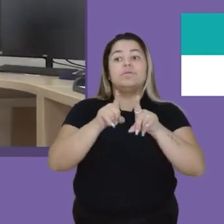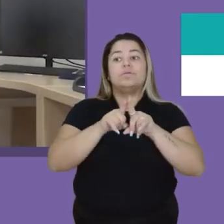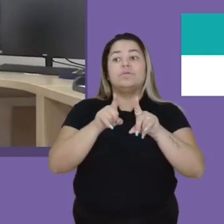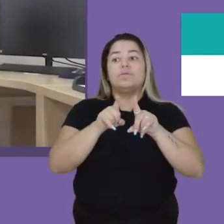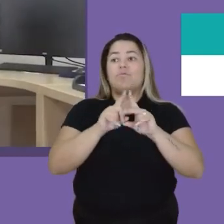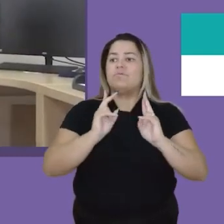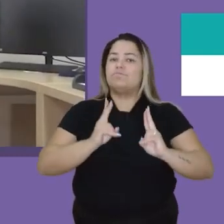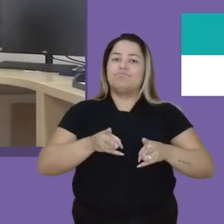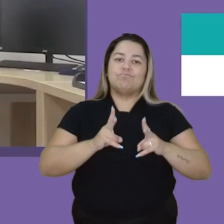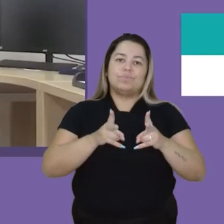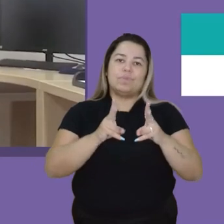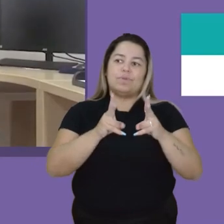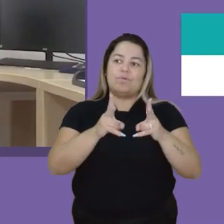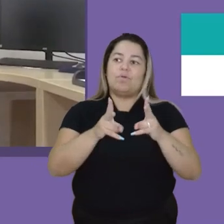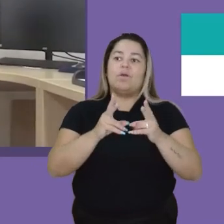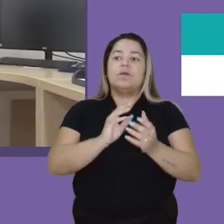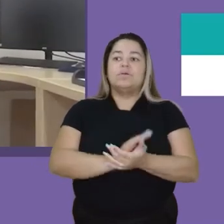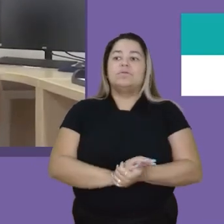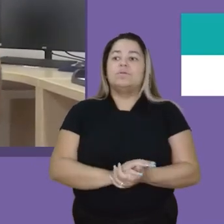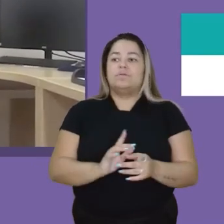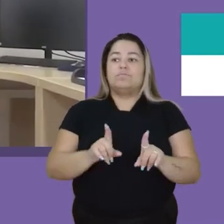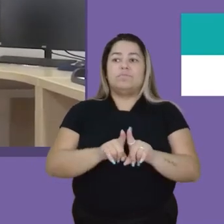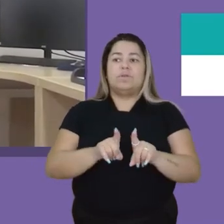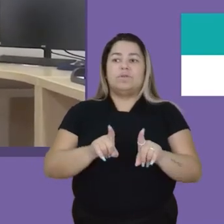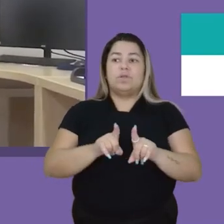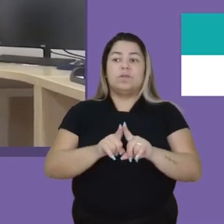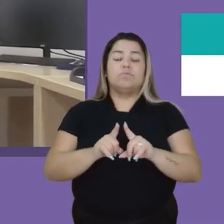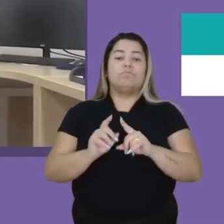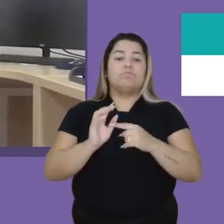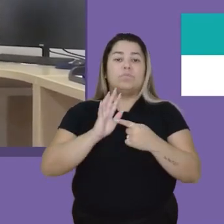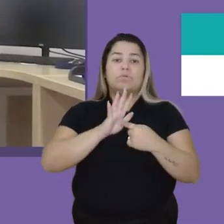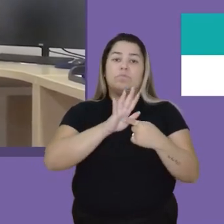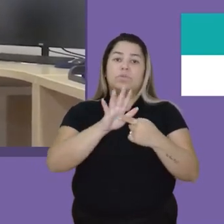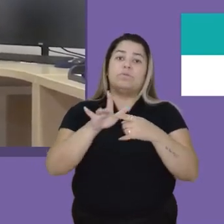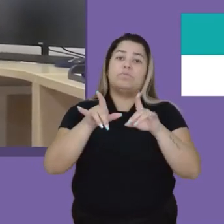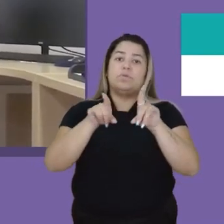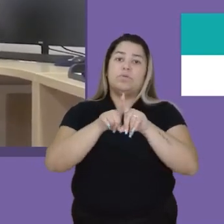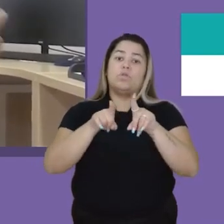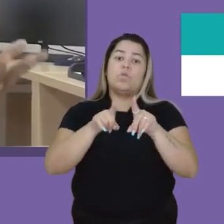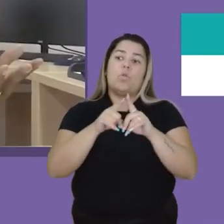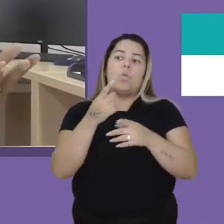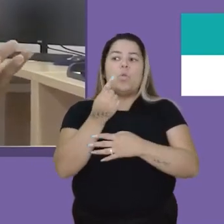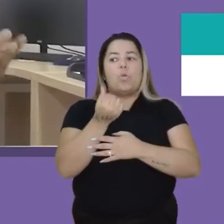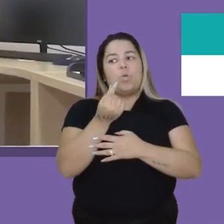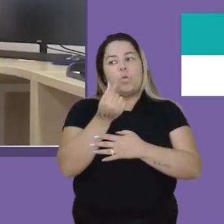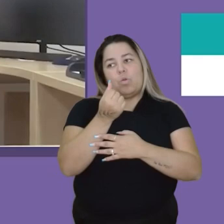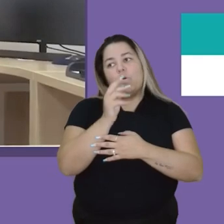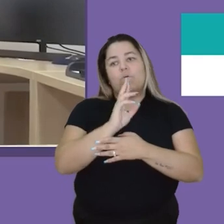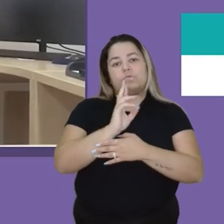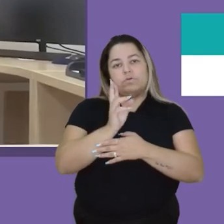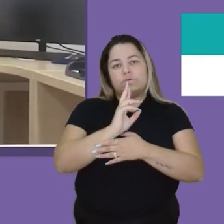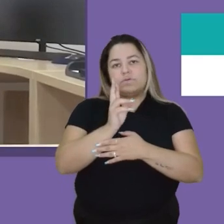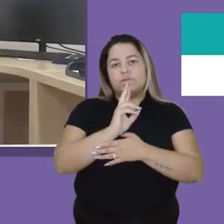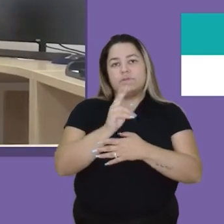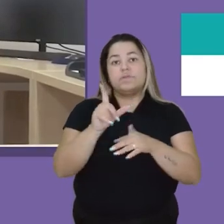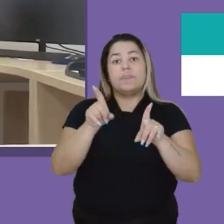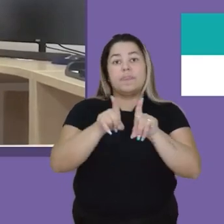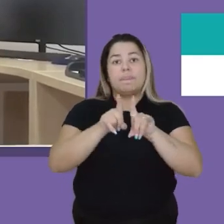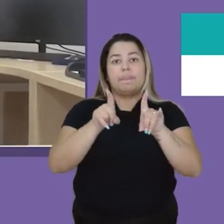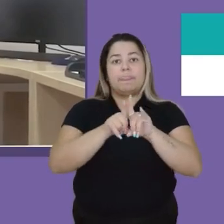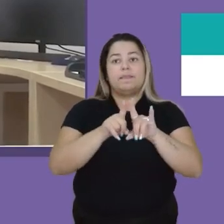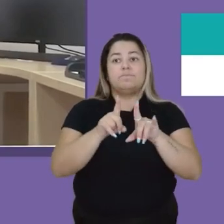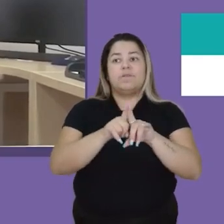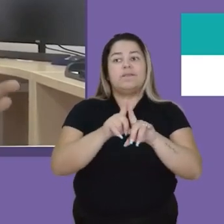sempre fizeram algo que trouxessem para eles lucros e não trouxessem para